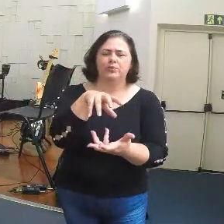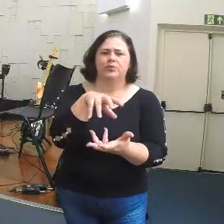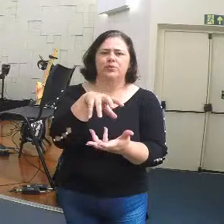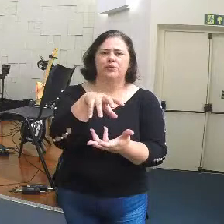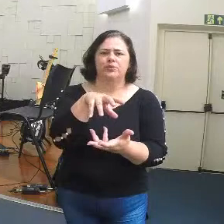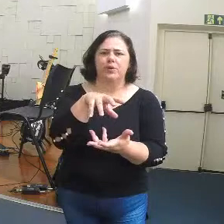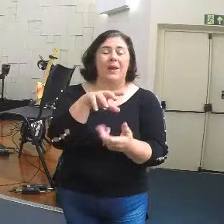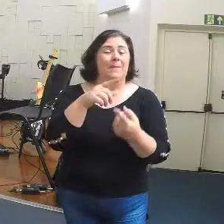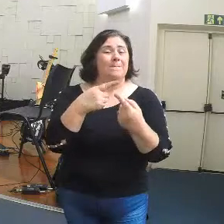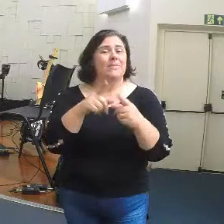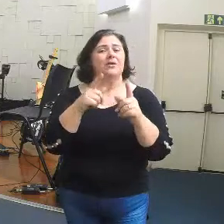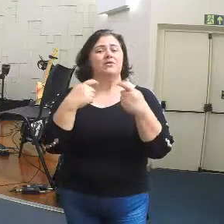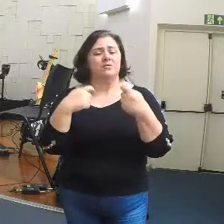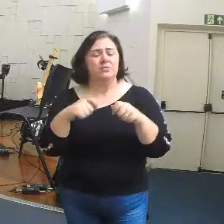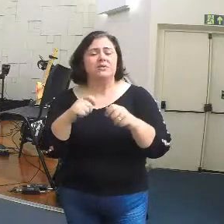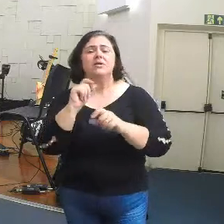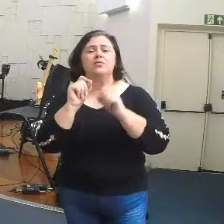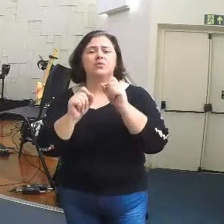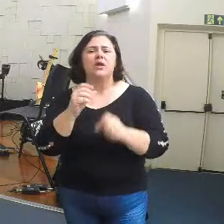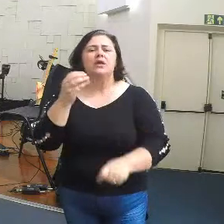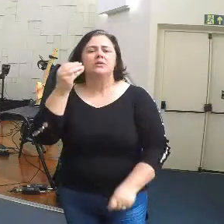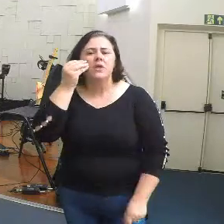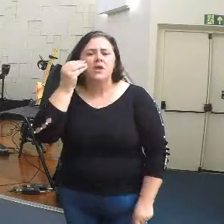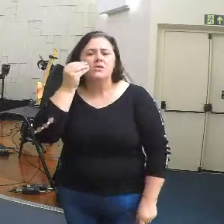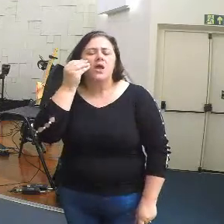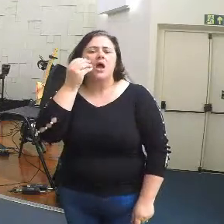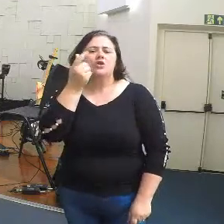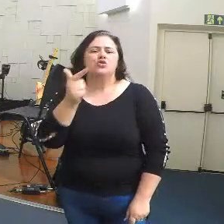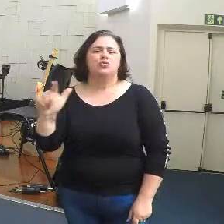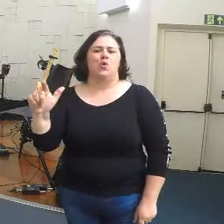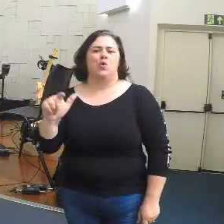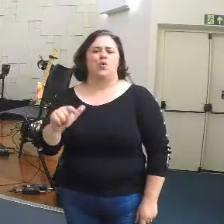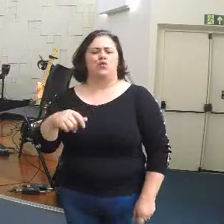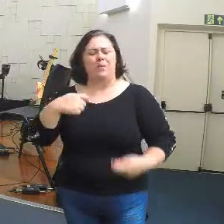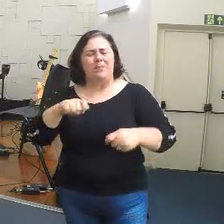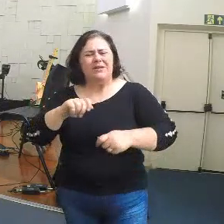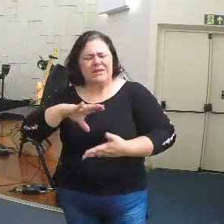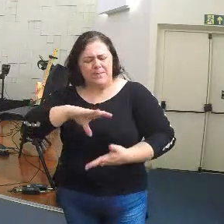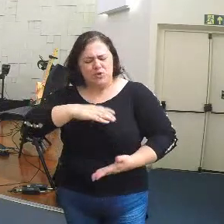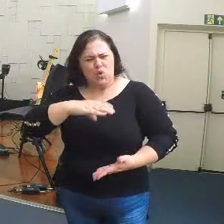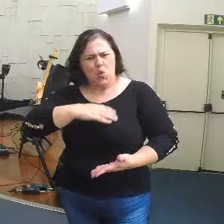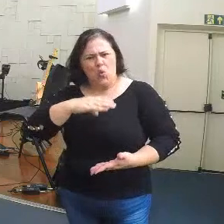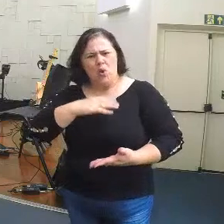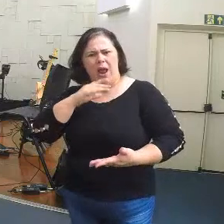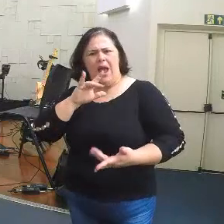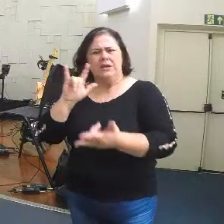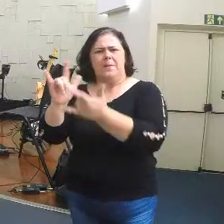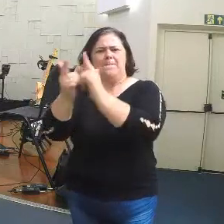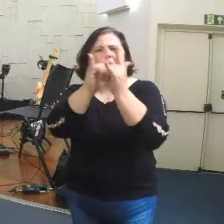uma vez. Nós podemos ter coragem. Meus irmãos, para amar é preciso ter coragem.